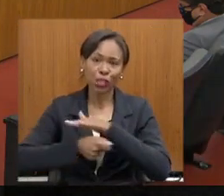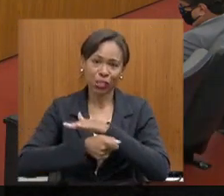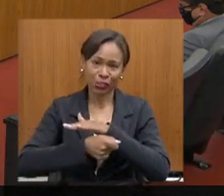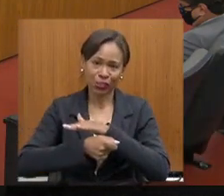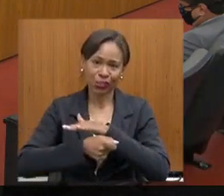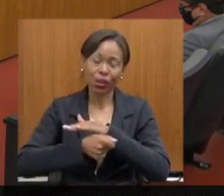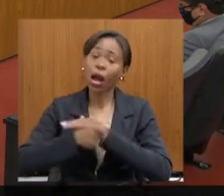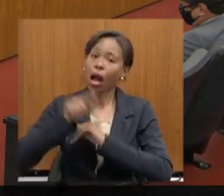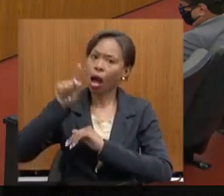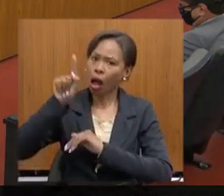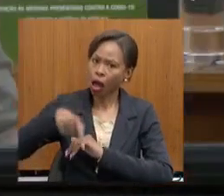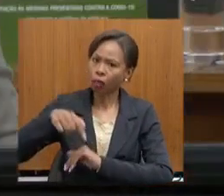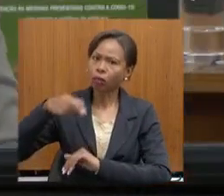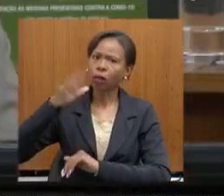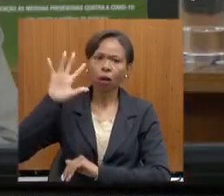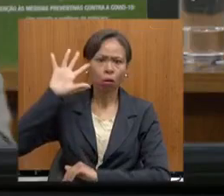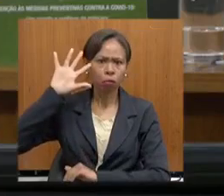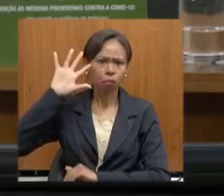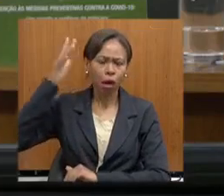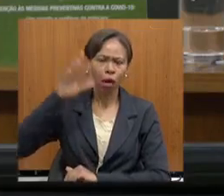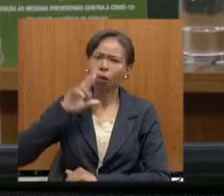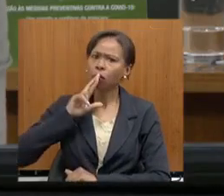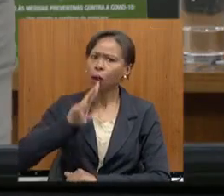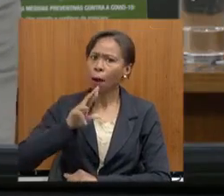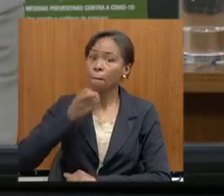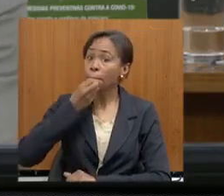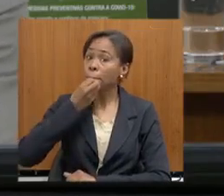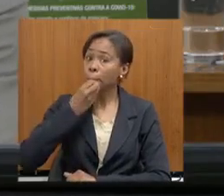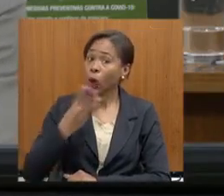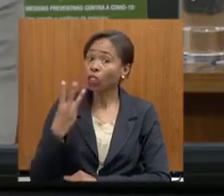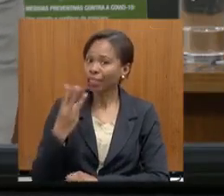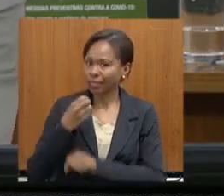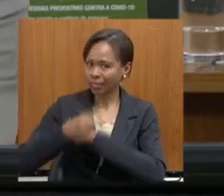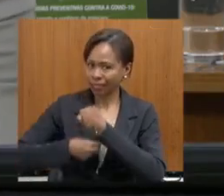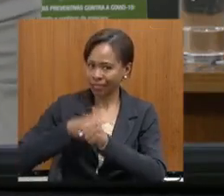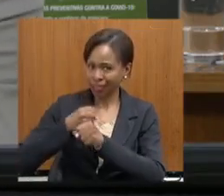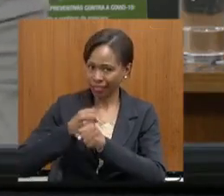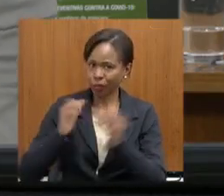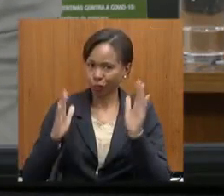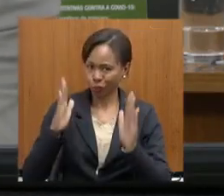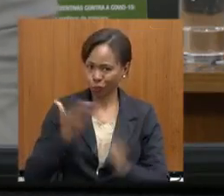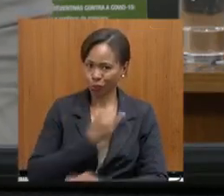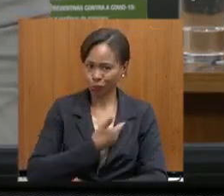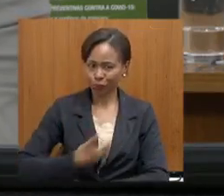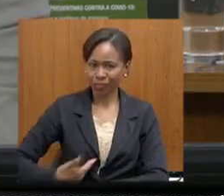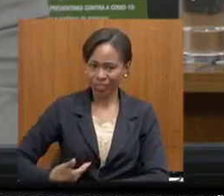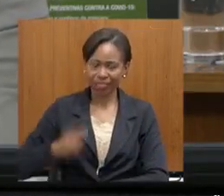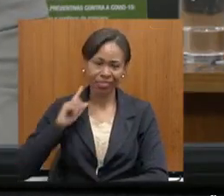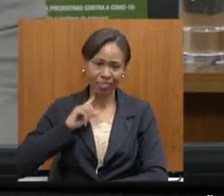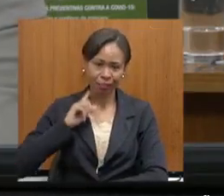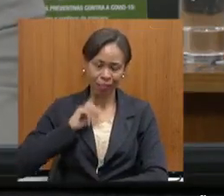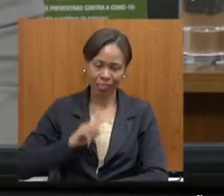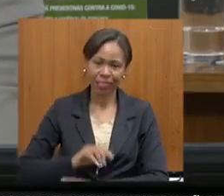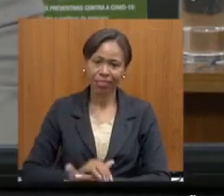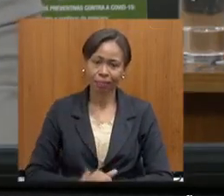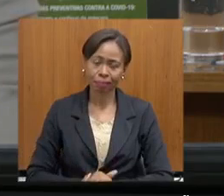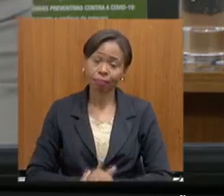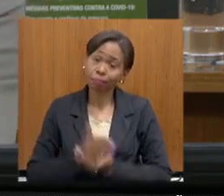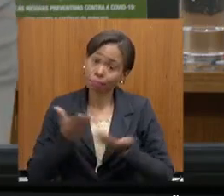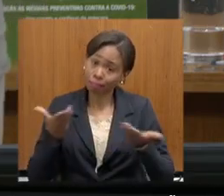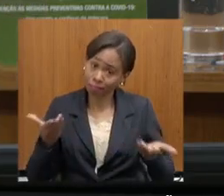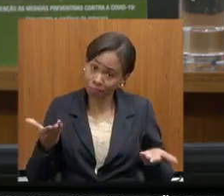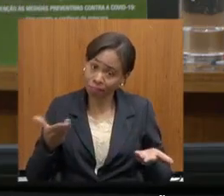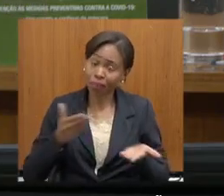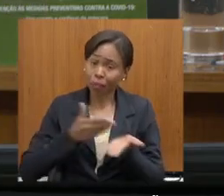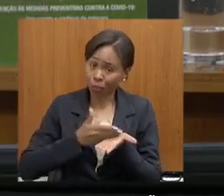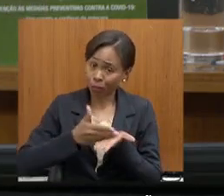conseguimos travar nesse três anos e meio de governo eu queria pode passar por favor iniciar falando